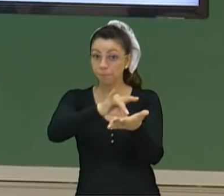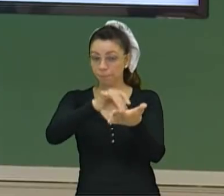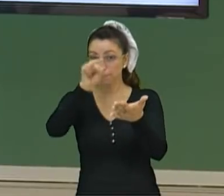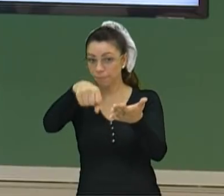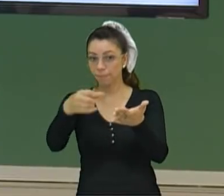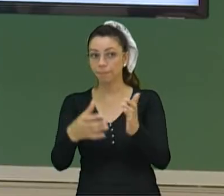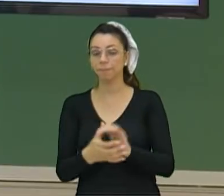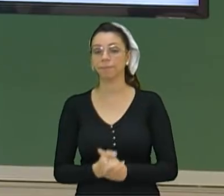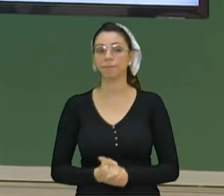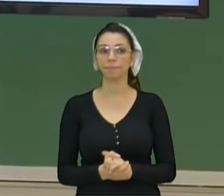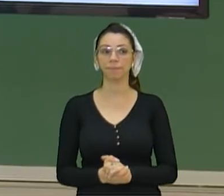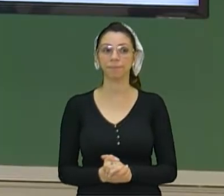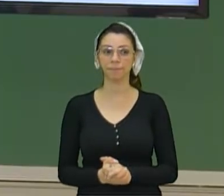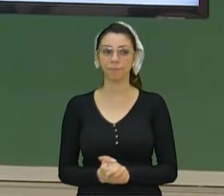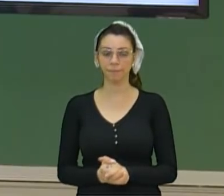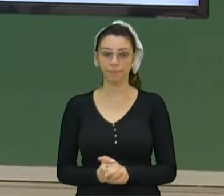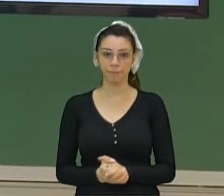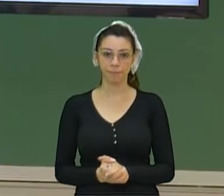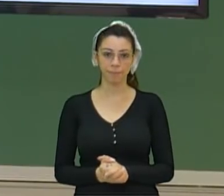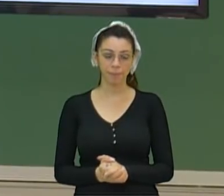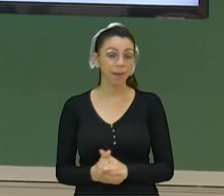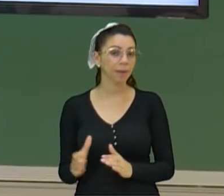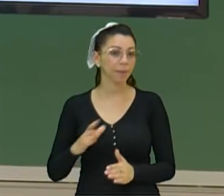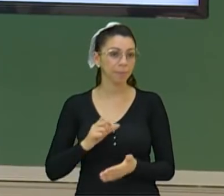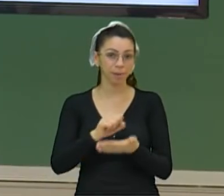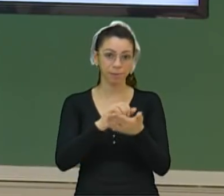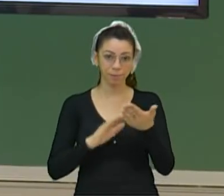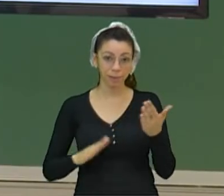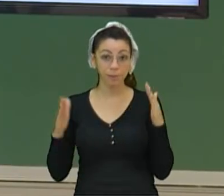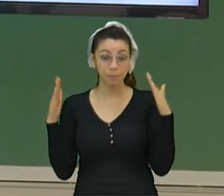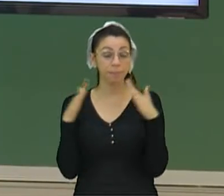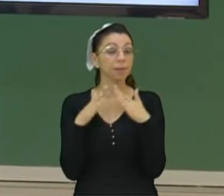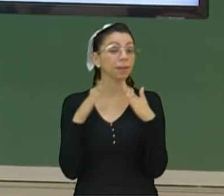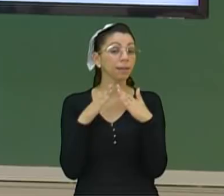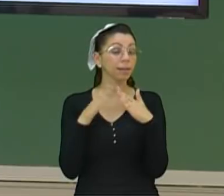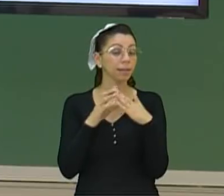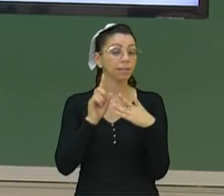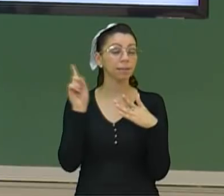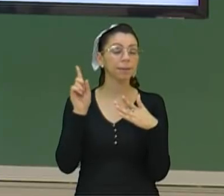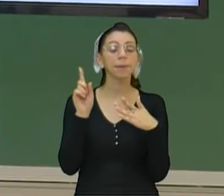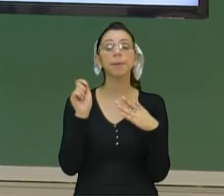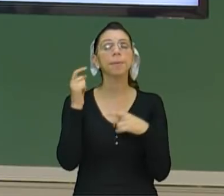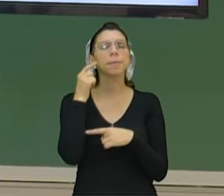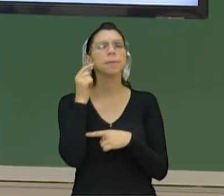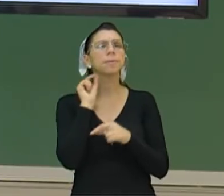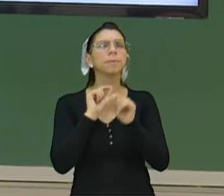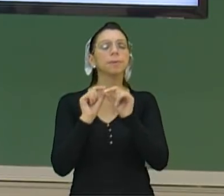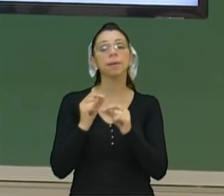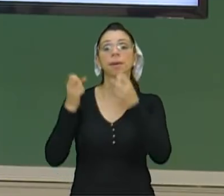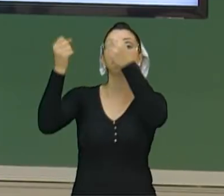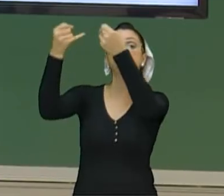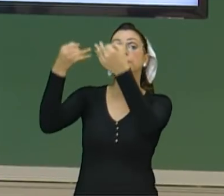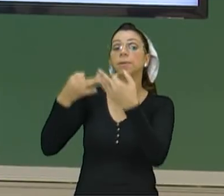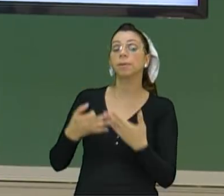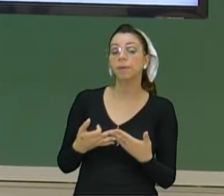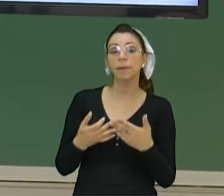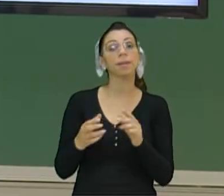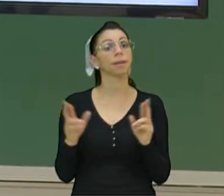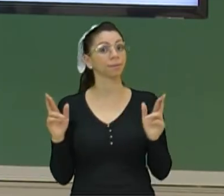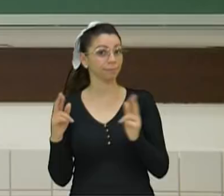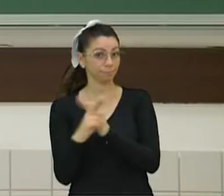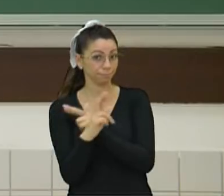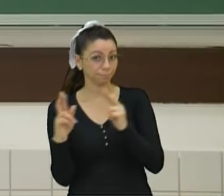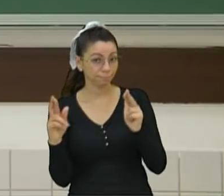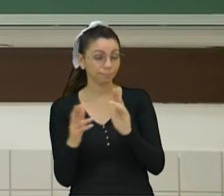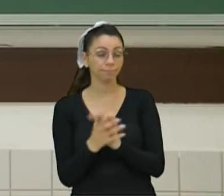bom? Então, a professora vai deixar uma atividade para casa pensando nisso que eu expliquei para vocês agora. Está bem relacionado,